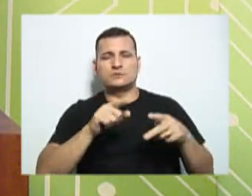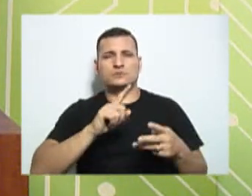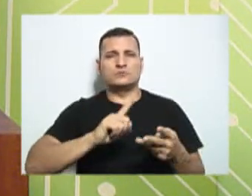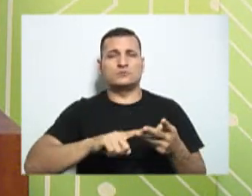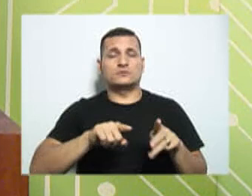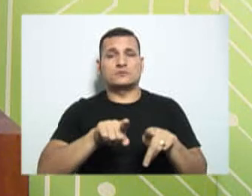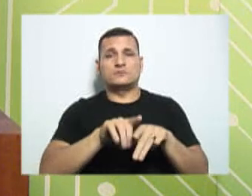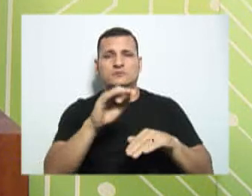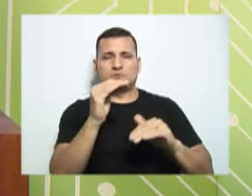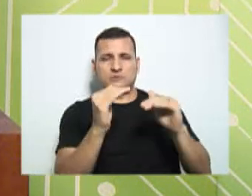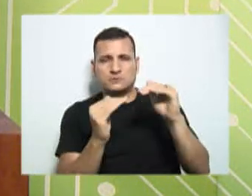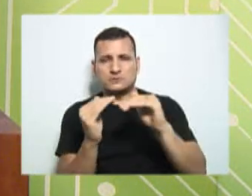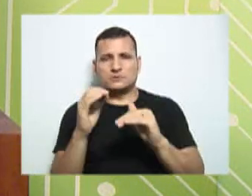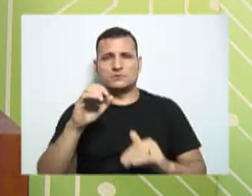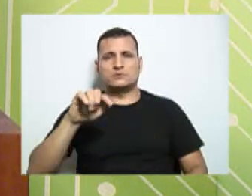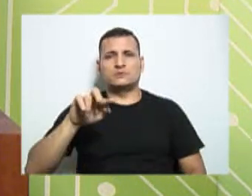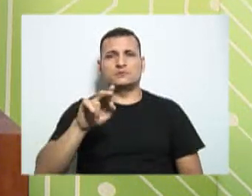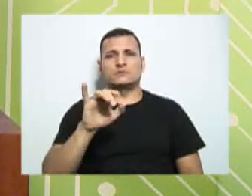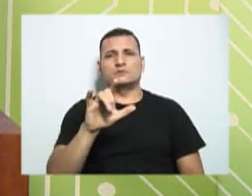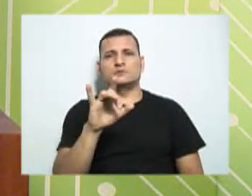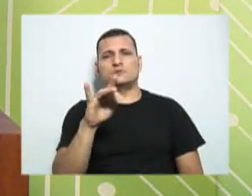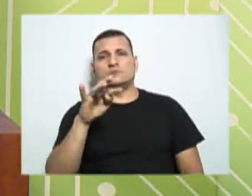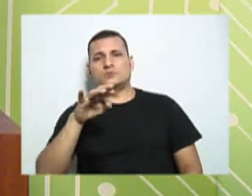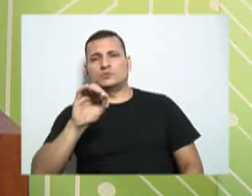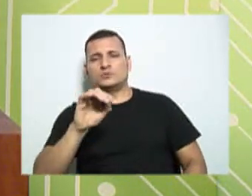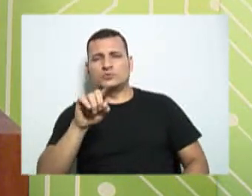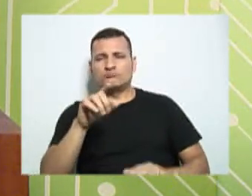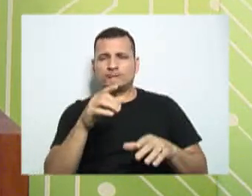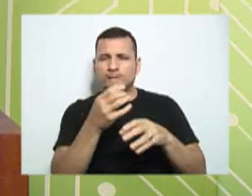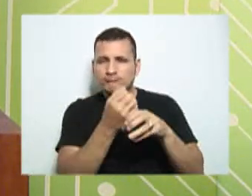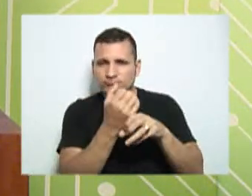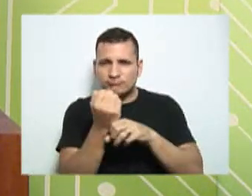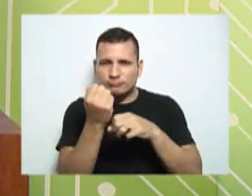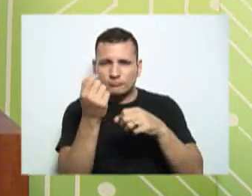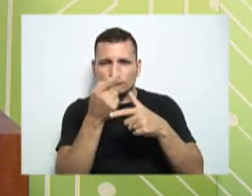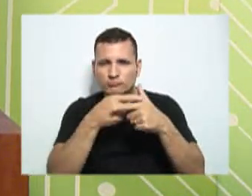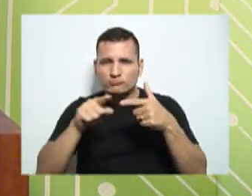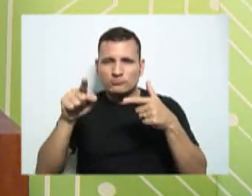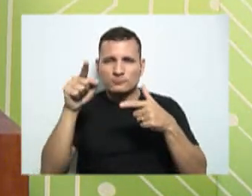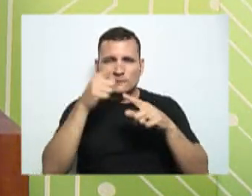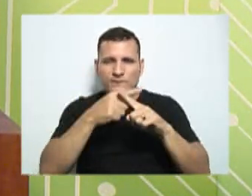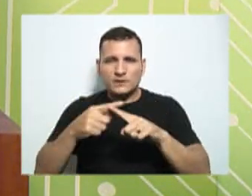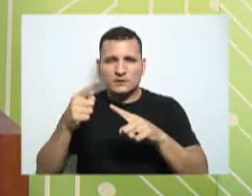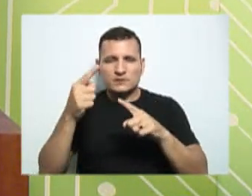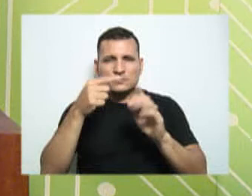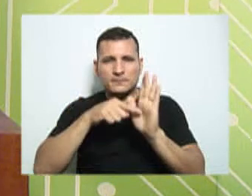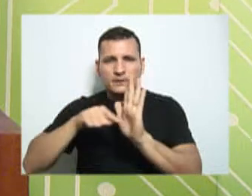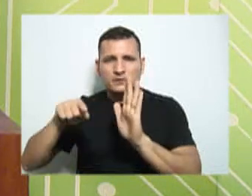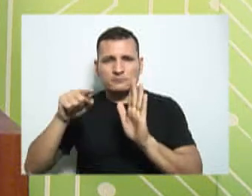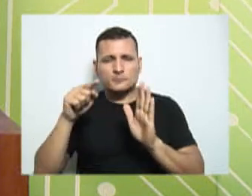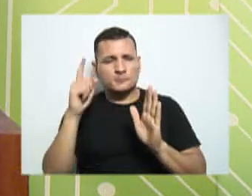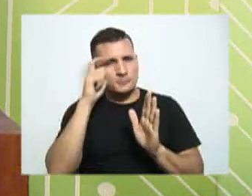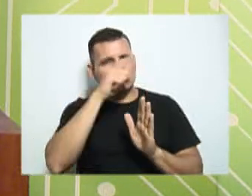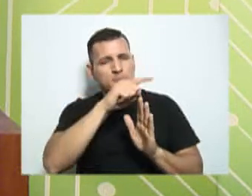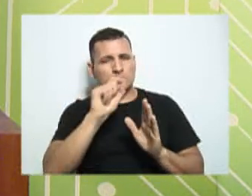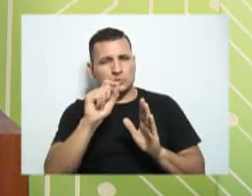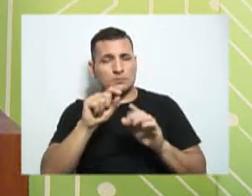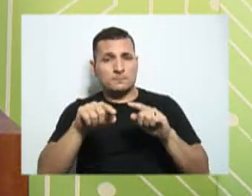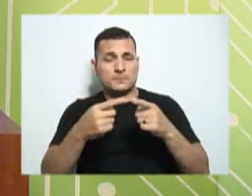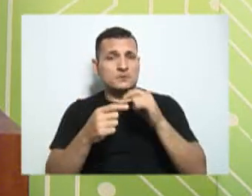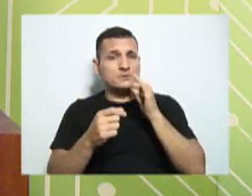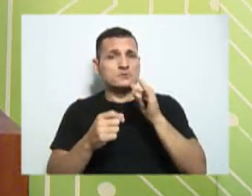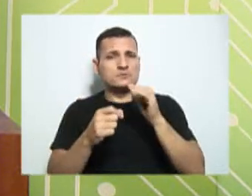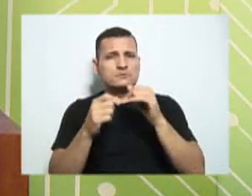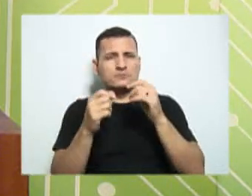equilíbrio. O cálculo ele é um pouquinho complexo, mas se vocês forem observar, se as questões estiverem com todas as